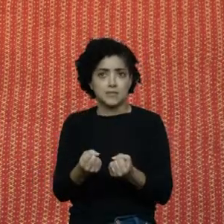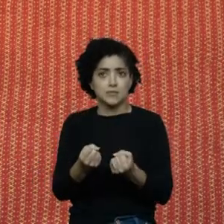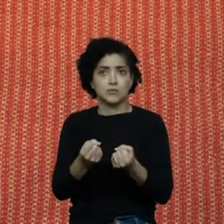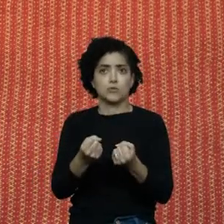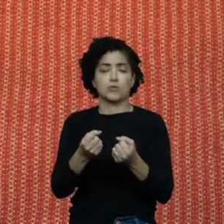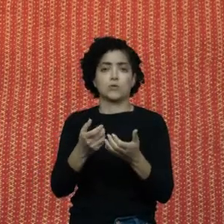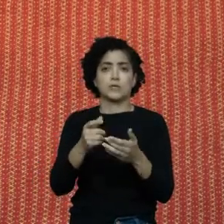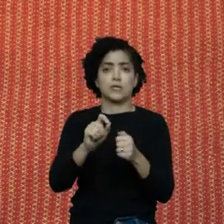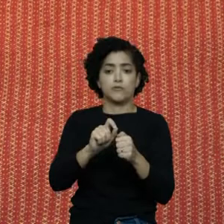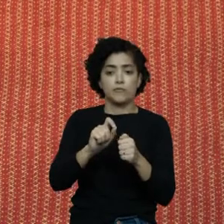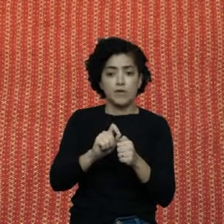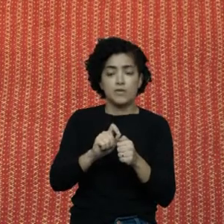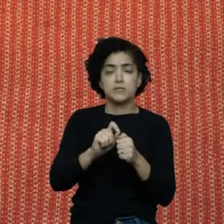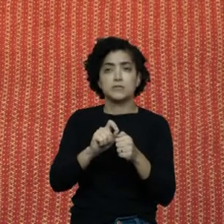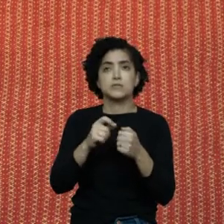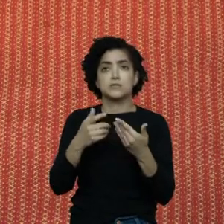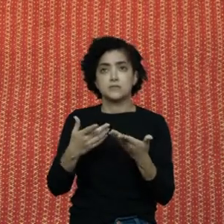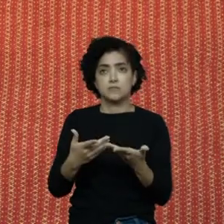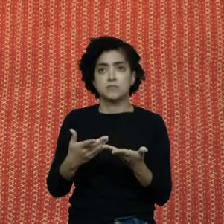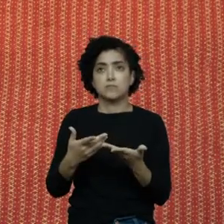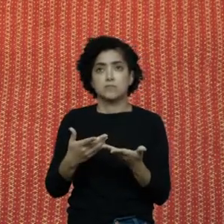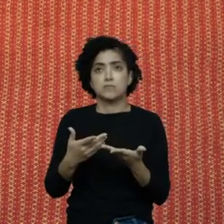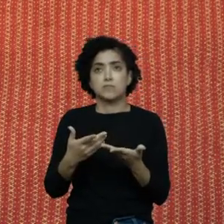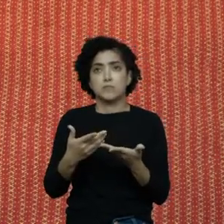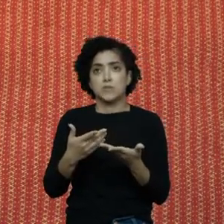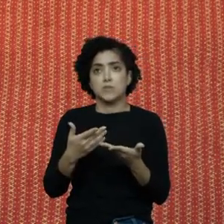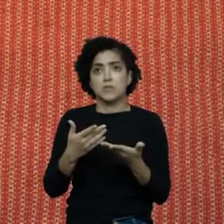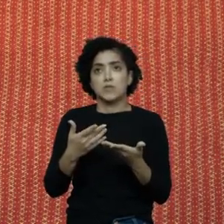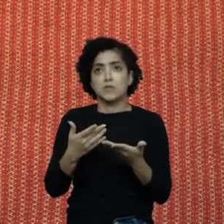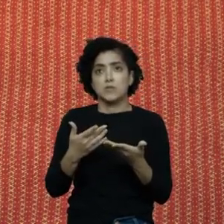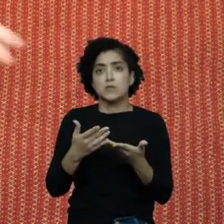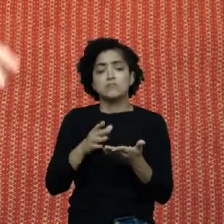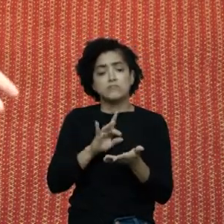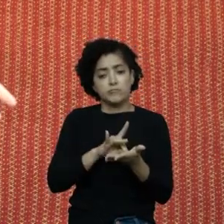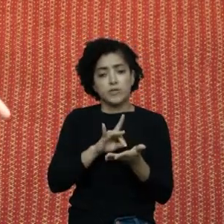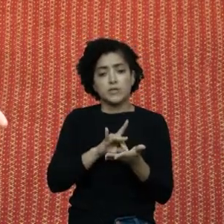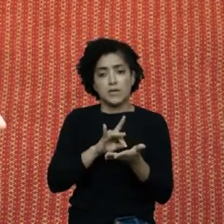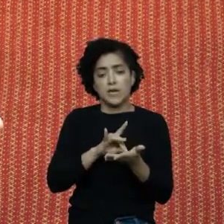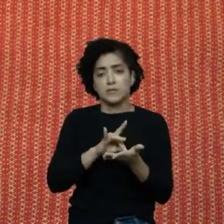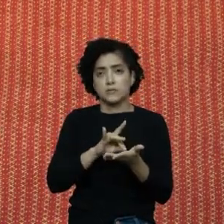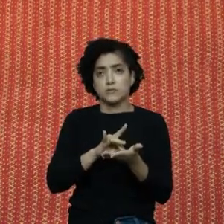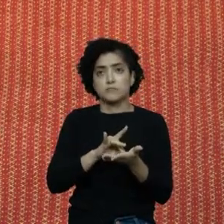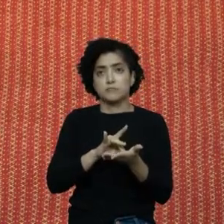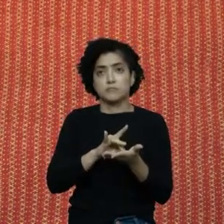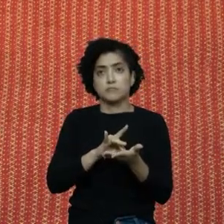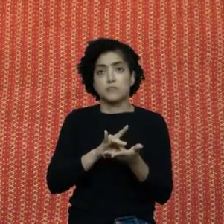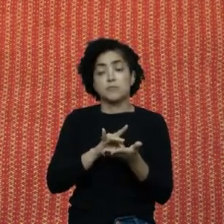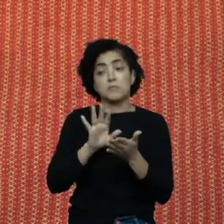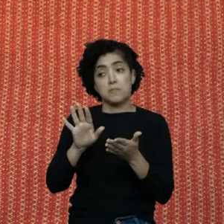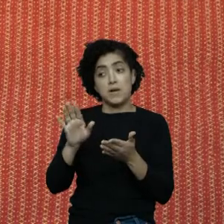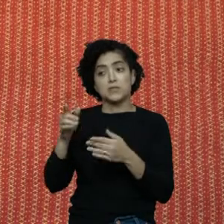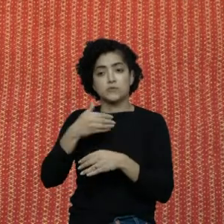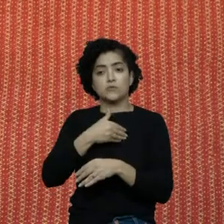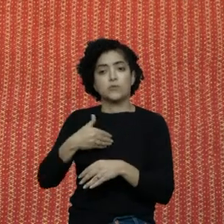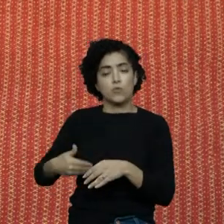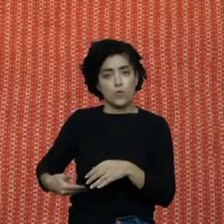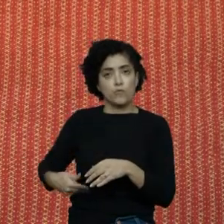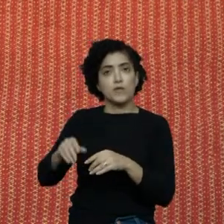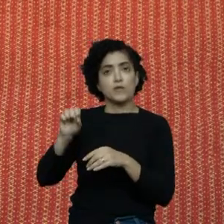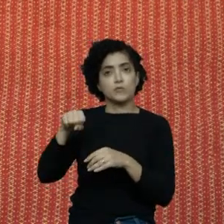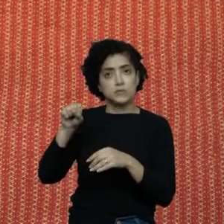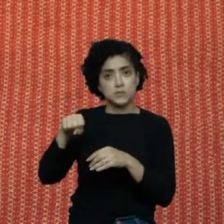certo é isso mesmo isso não sei quem é que eu mais Vivo está certo não foi a casa que fez isso foi o governo o